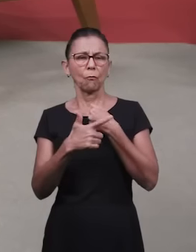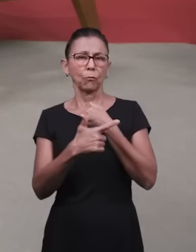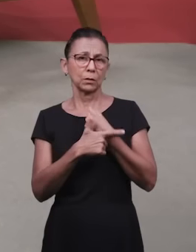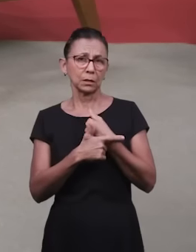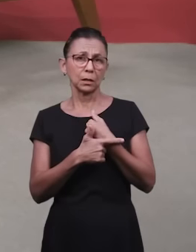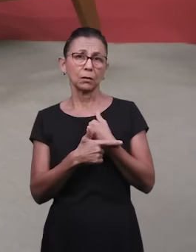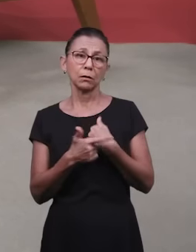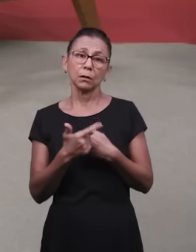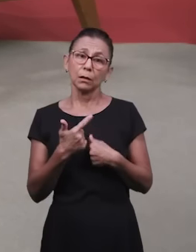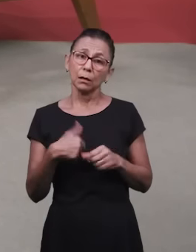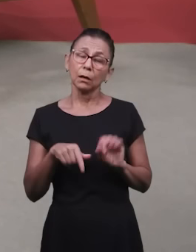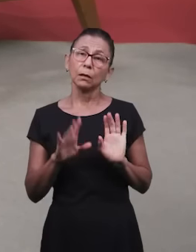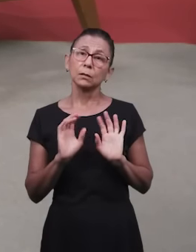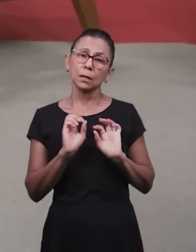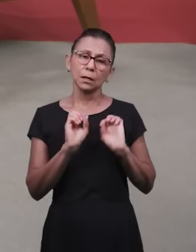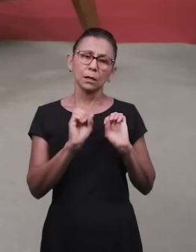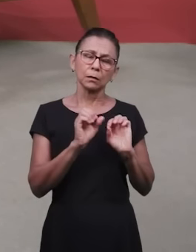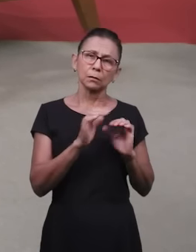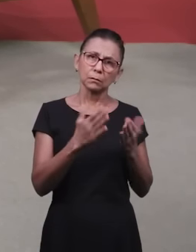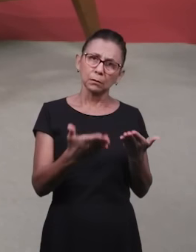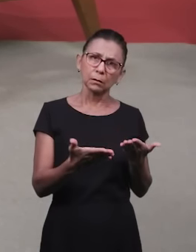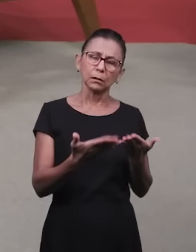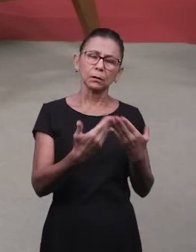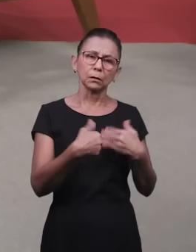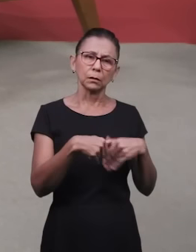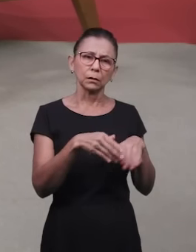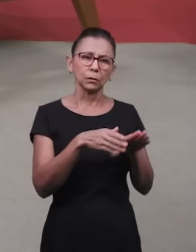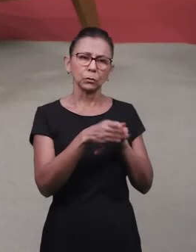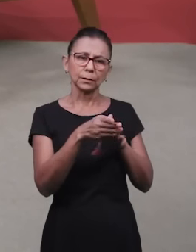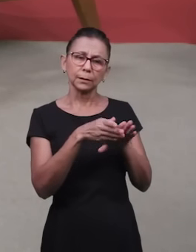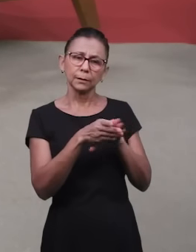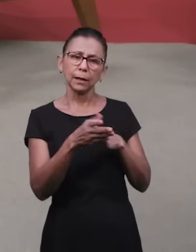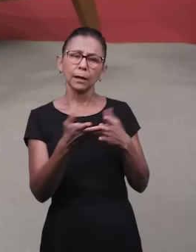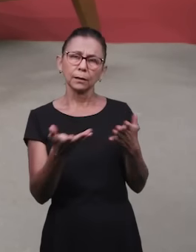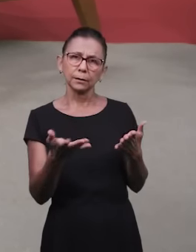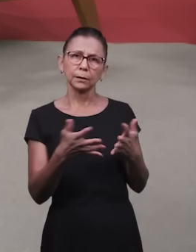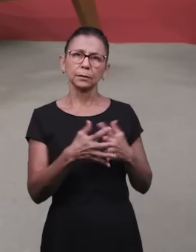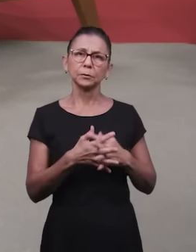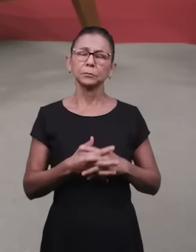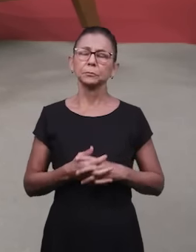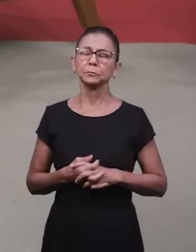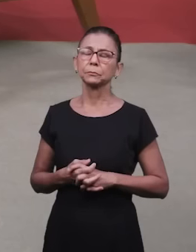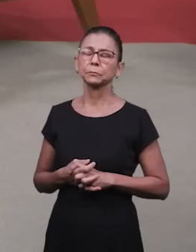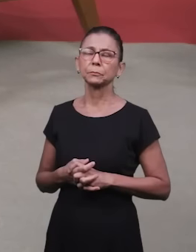seria educar, né, orientar, educar, como o Daniel falou.